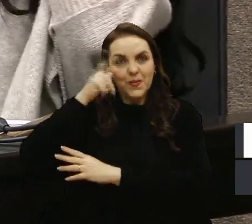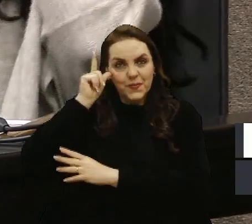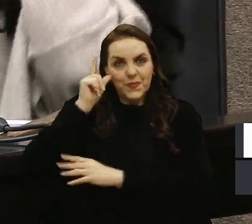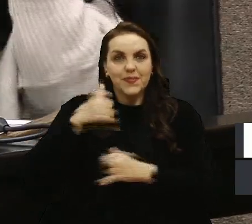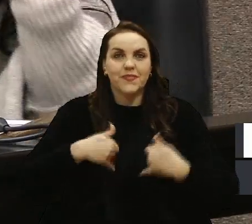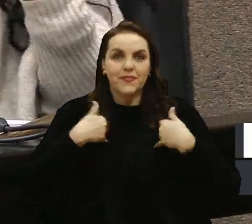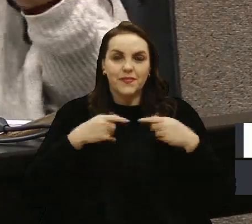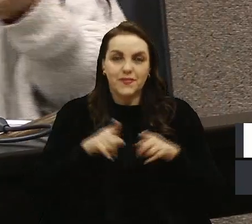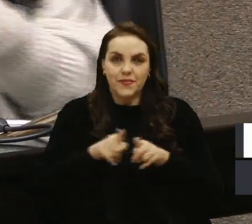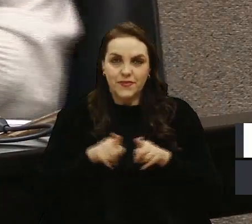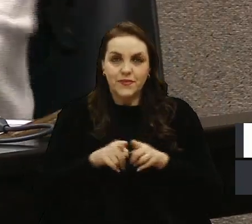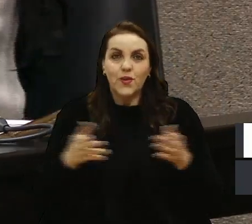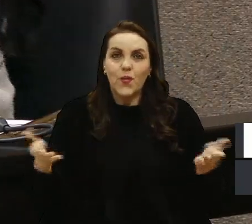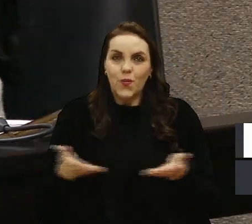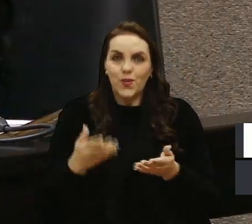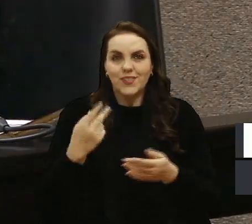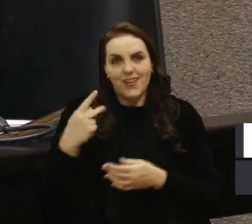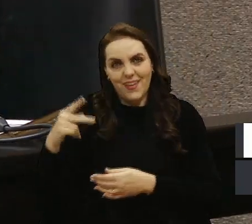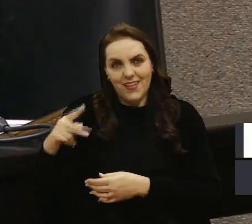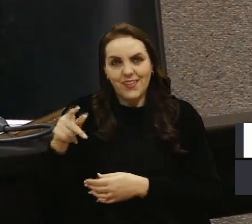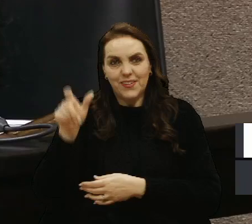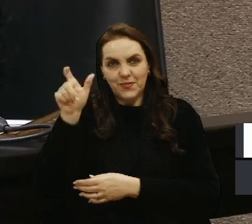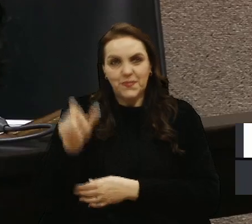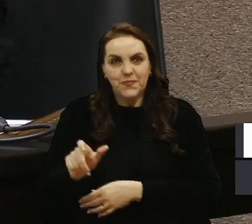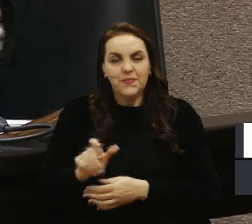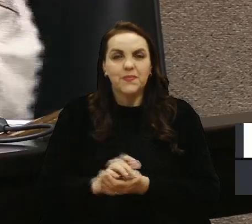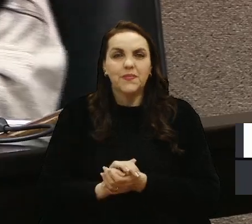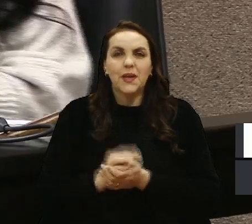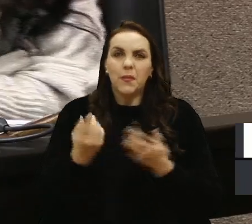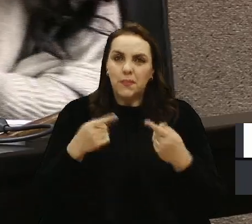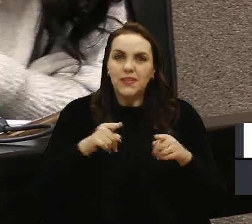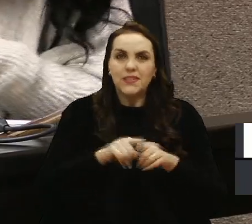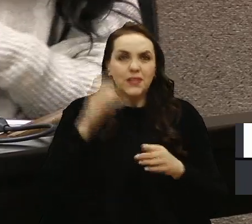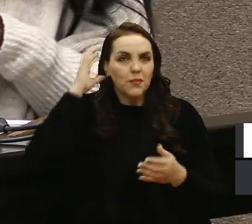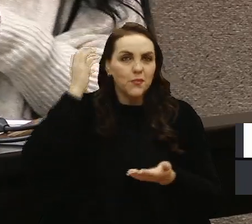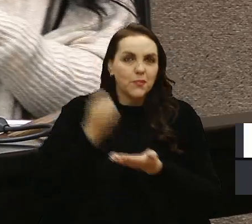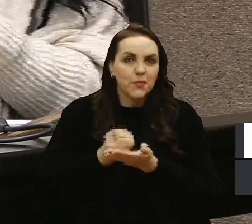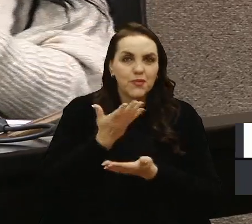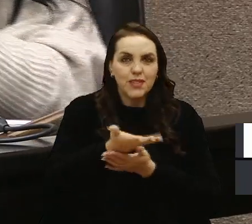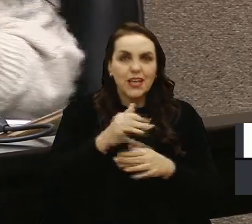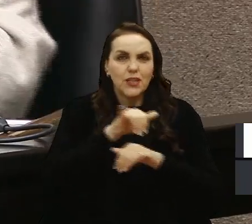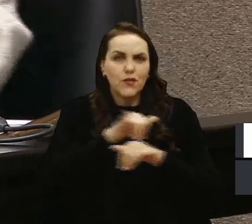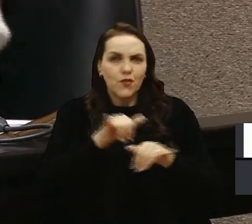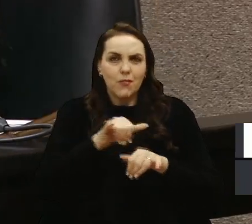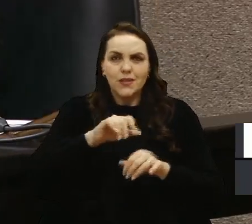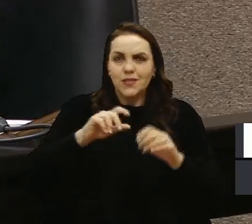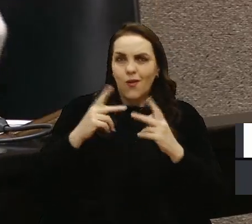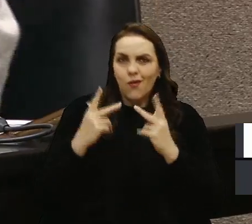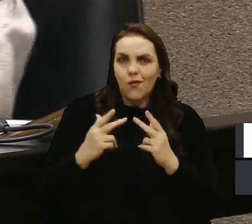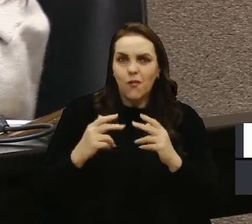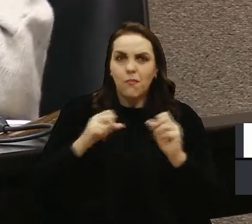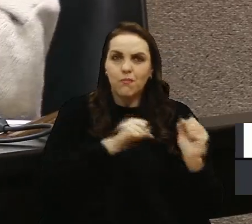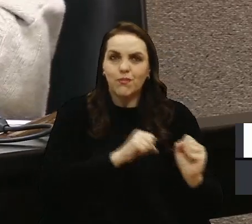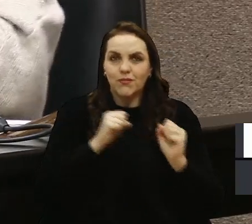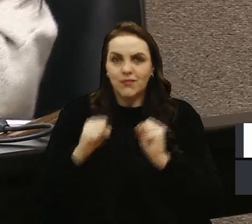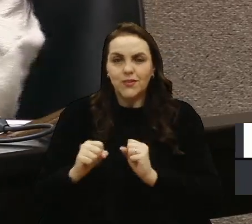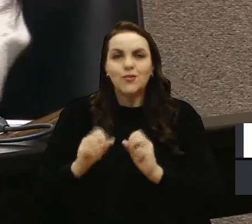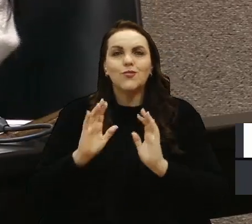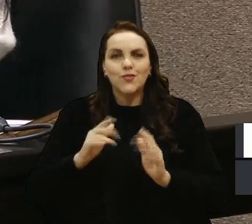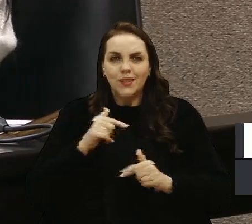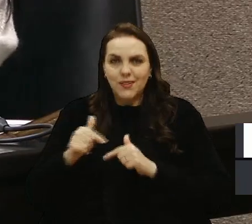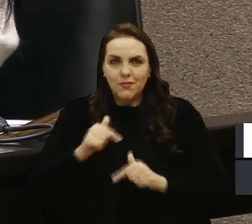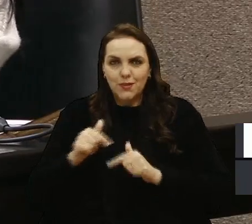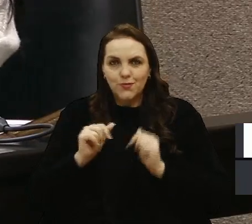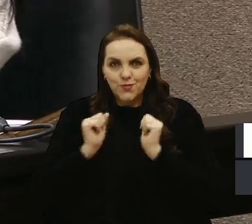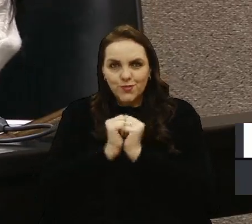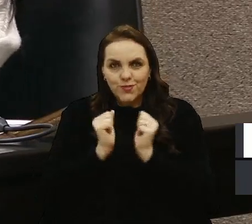está no dia de hoje. Então, ela é nossa parceira no podcast Informação é Poder. Já trabalhamos juntas em diversos projetos e é